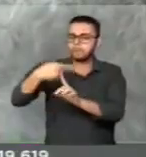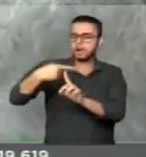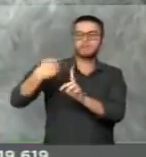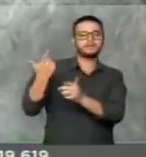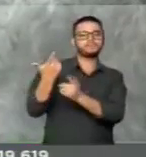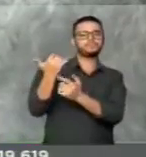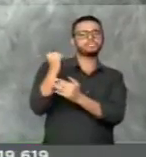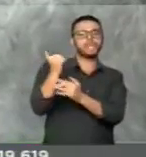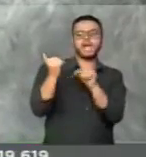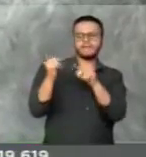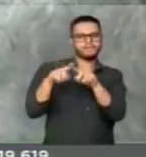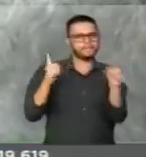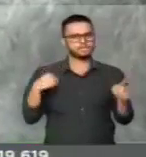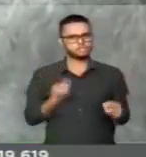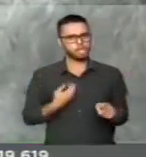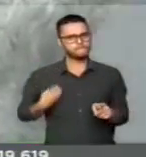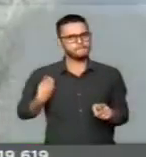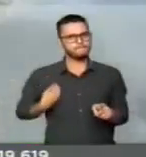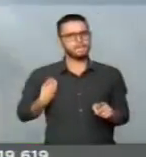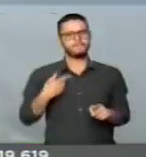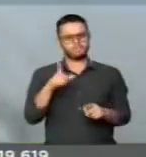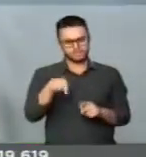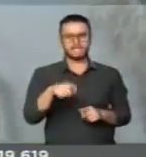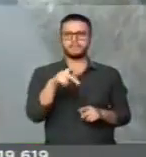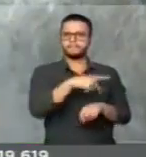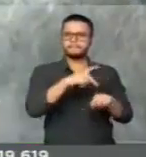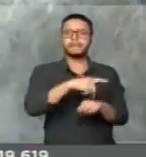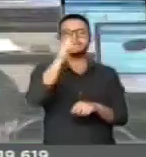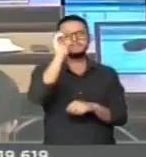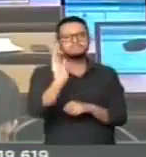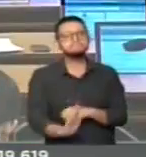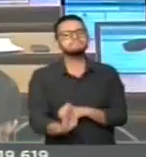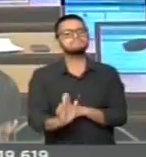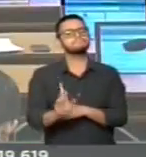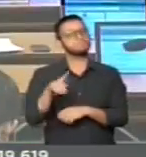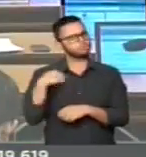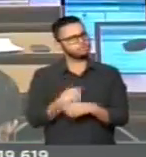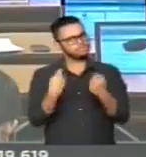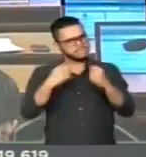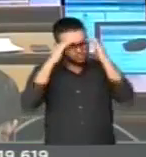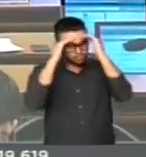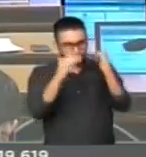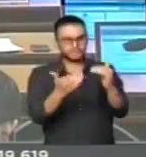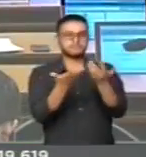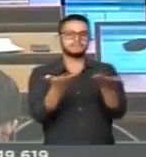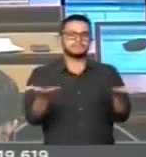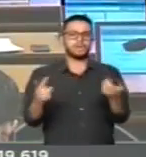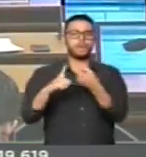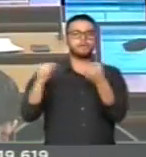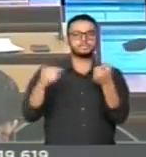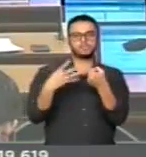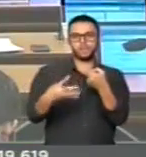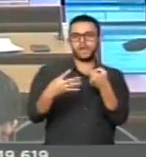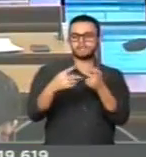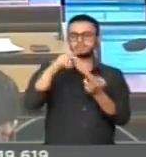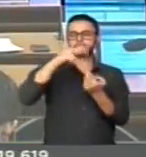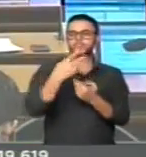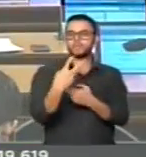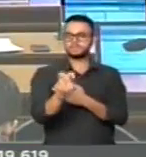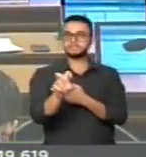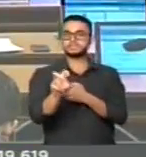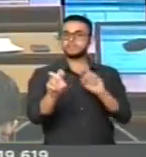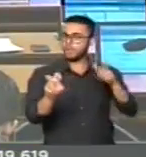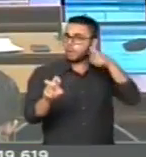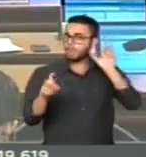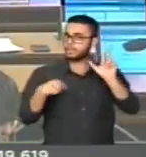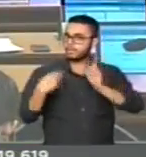república federativa que tem ordenamento jurídico e que deve ser respeitado. O artigo 4º, inciso 5, que ontem